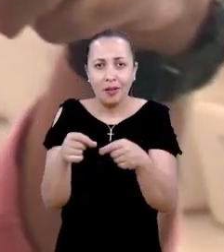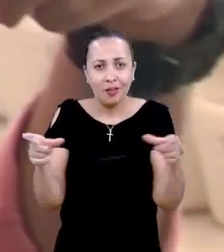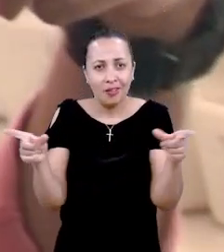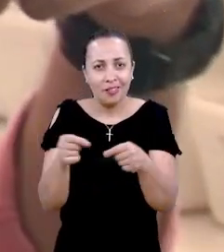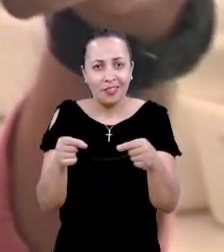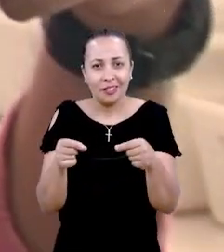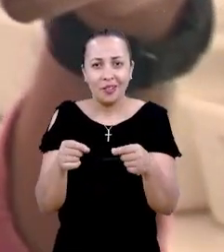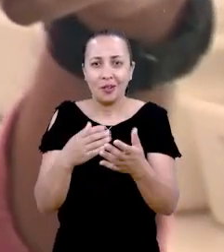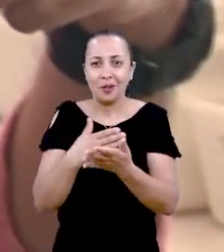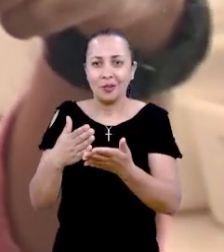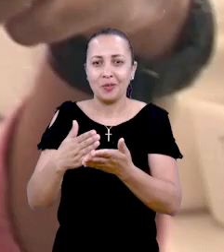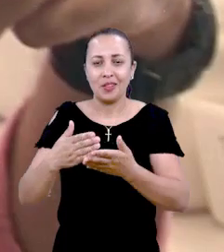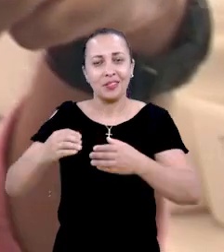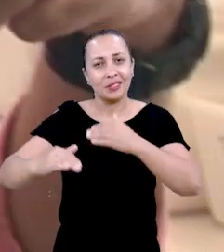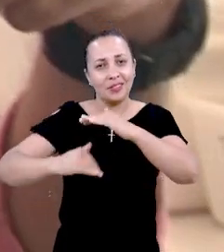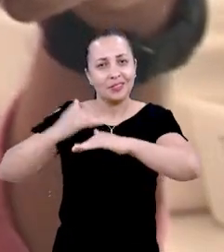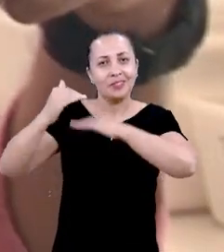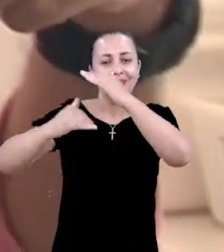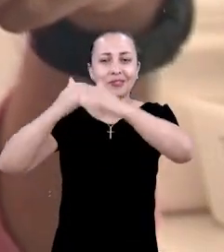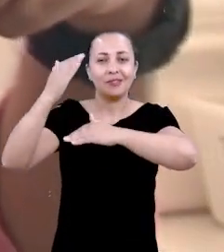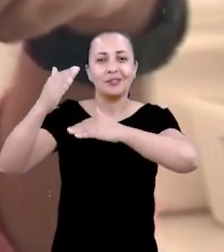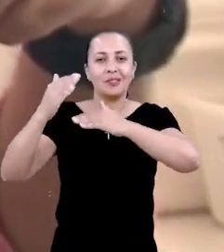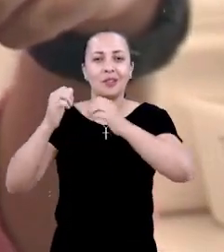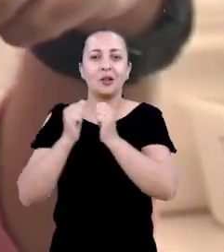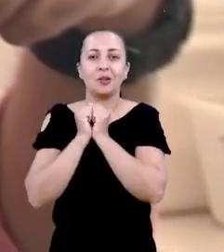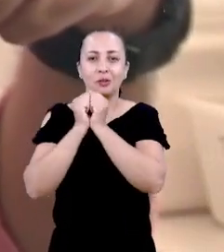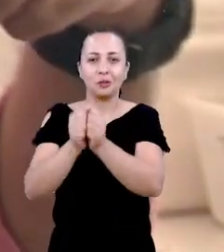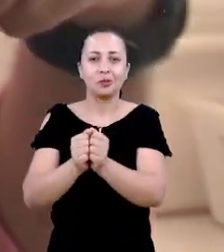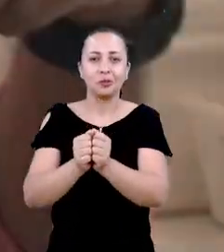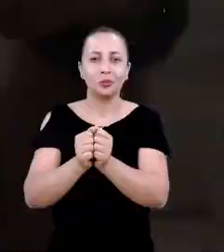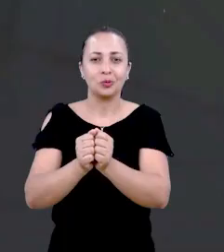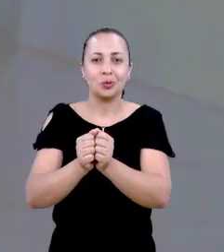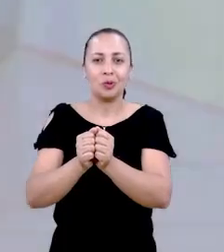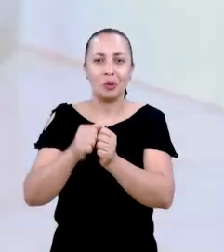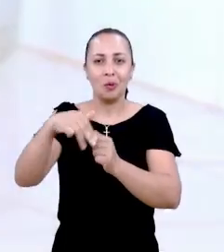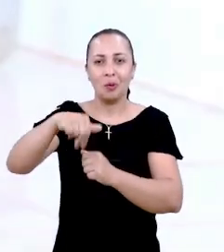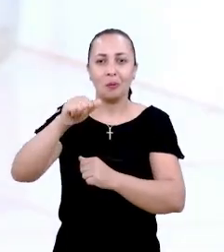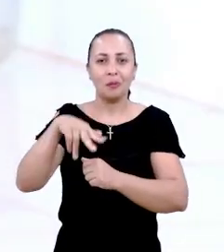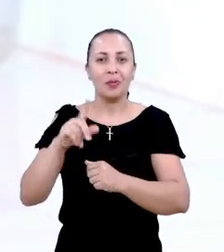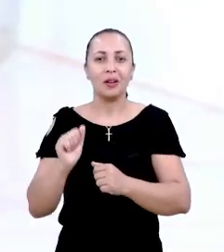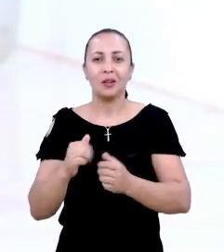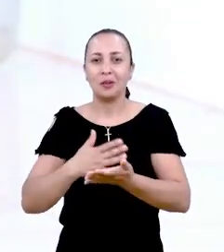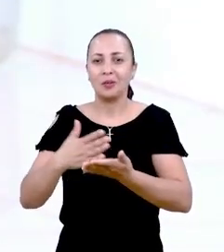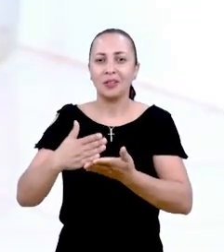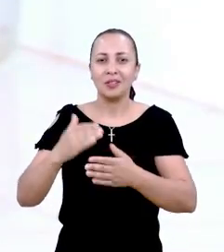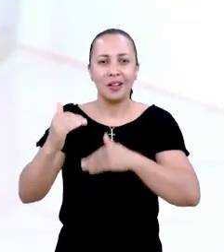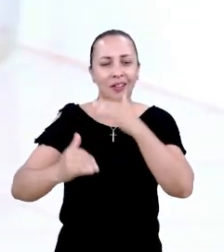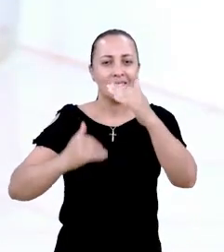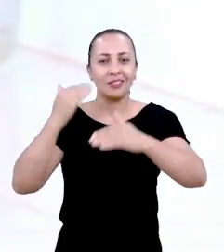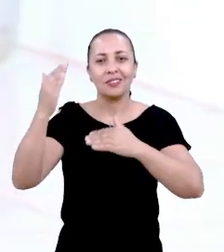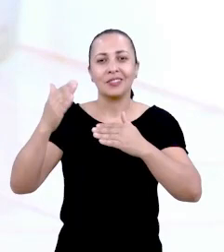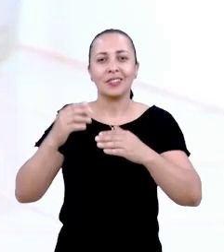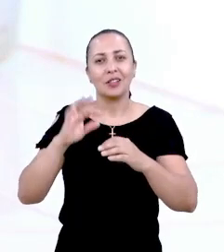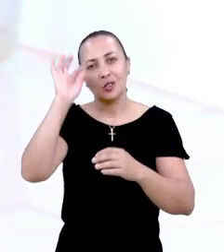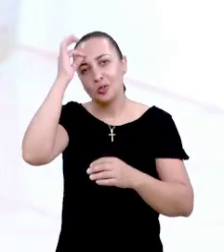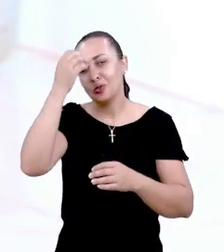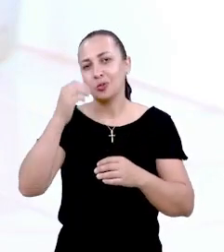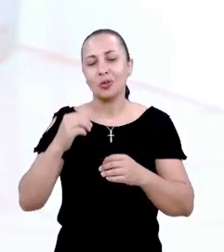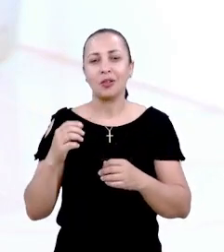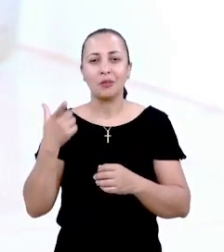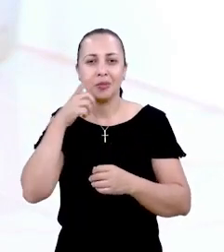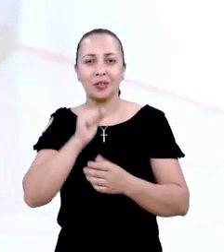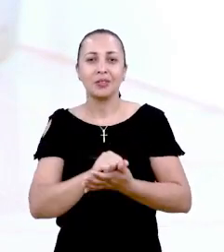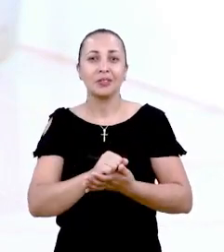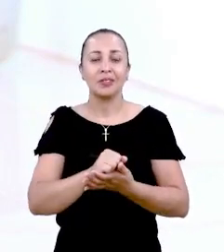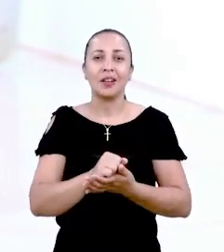E junto com o aumento dos caranguejos, o mangue começou a crescer. A gente percebe que ali não está só se recuperando só